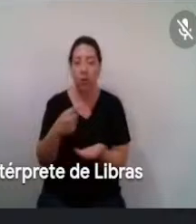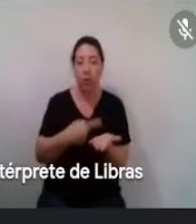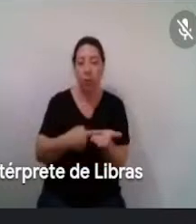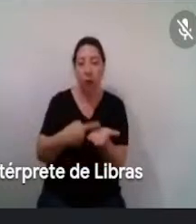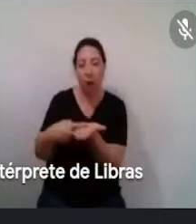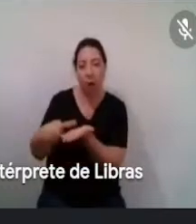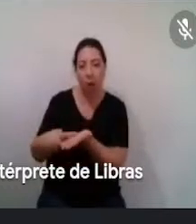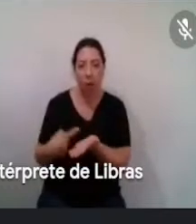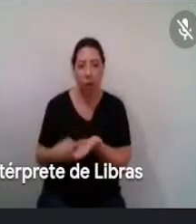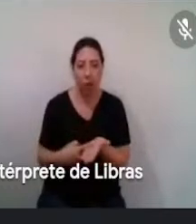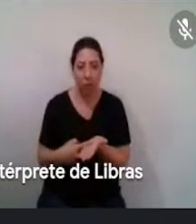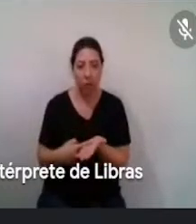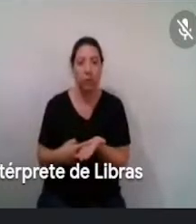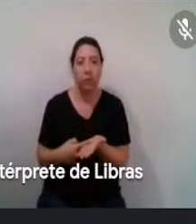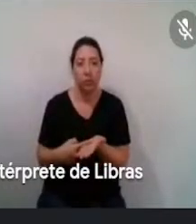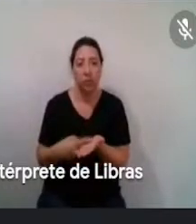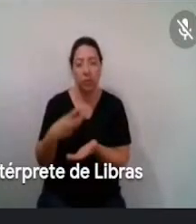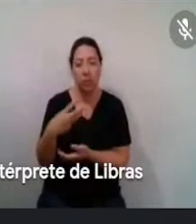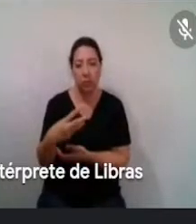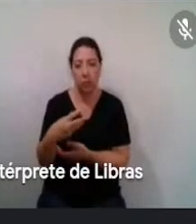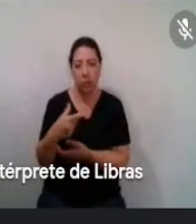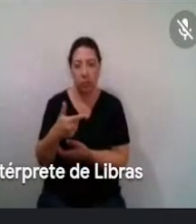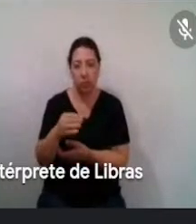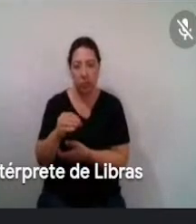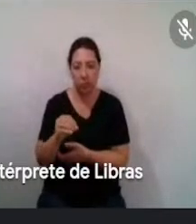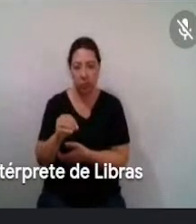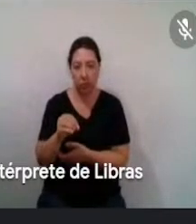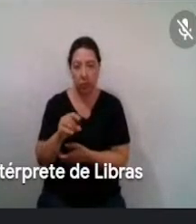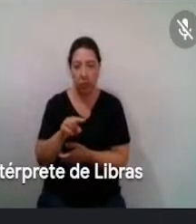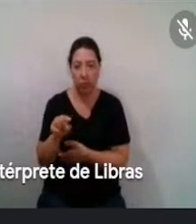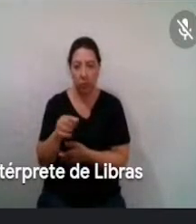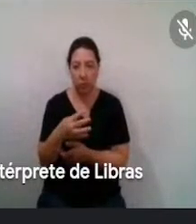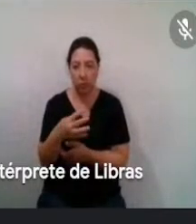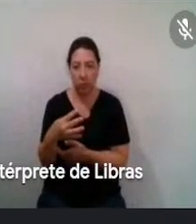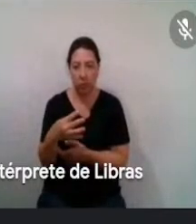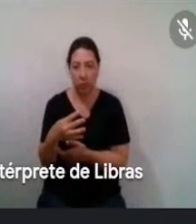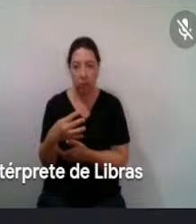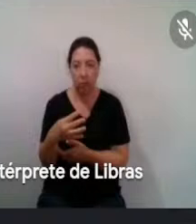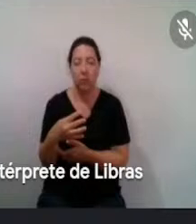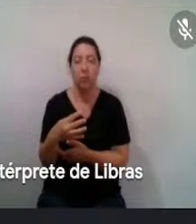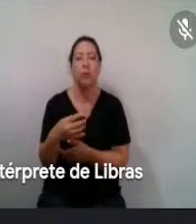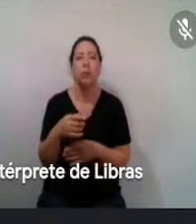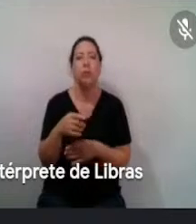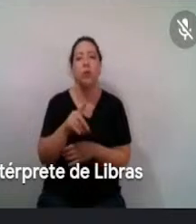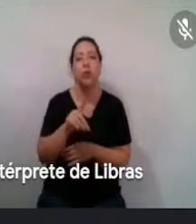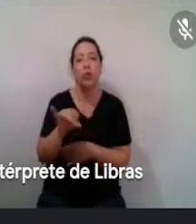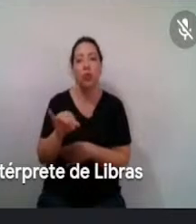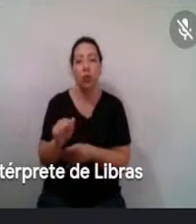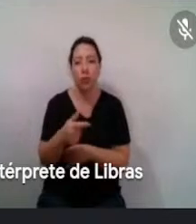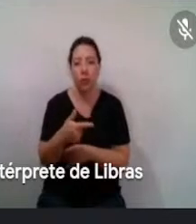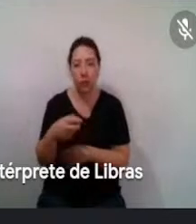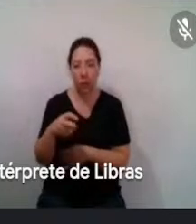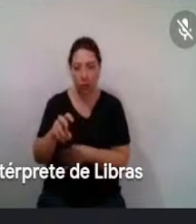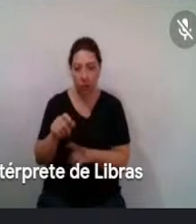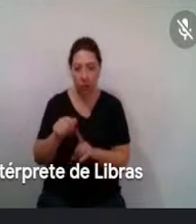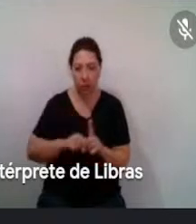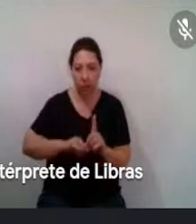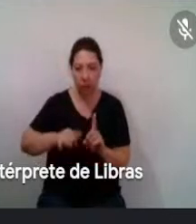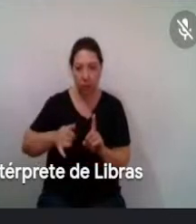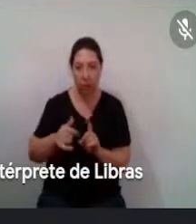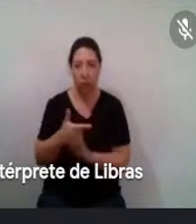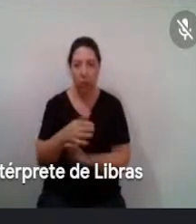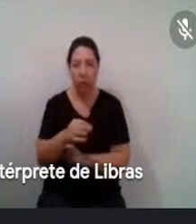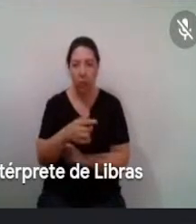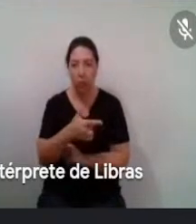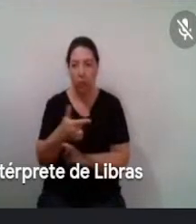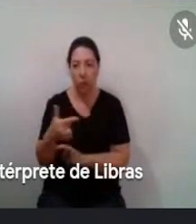o acórdão 320, dígito 44, de 25 de janeiro de 2021, que fazia devolução do servidor